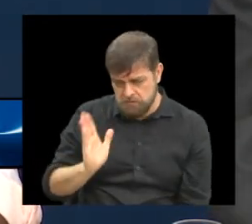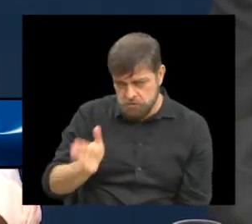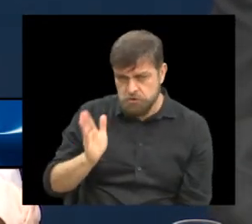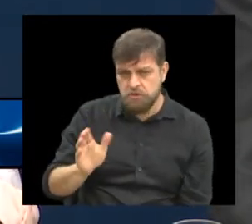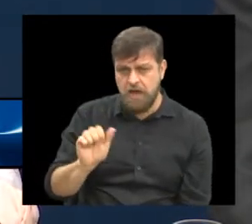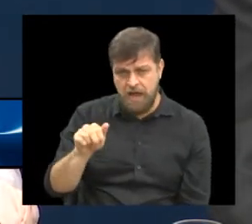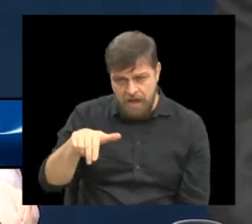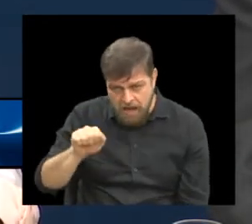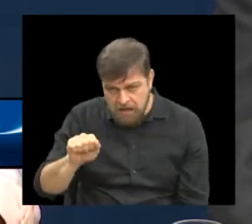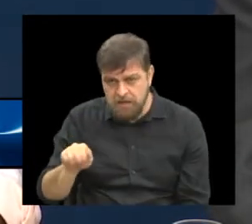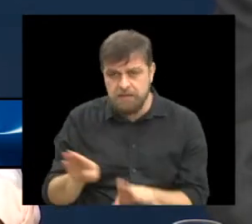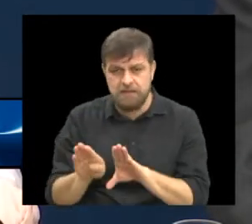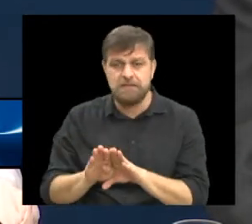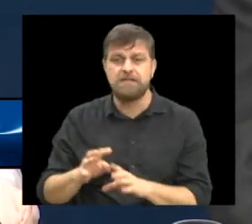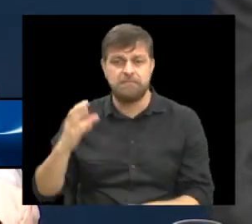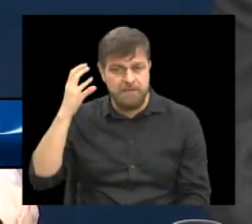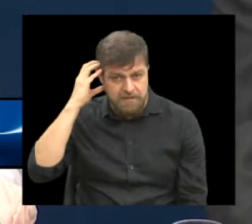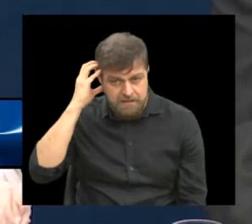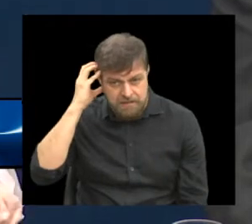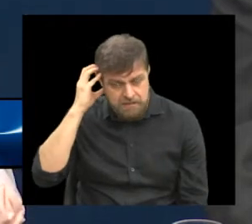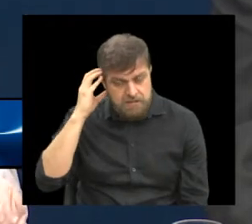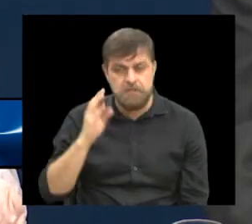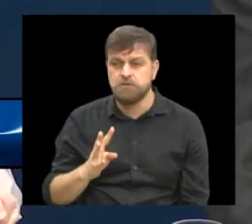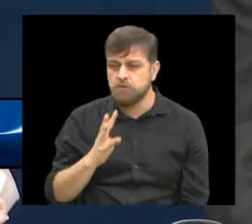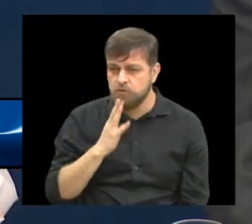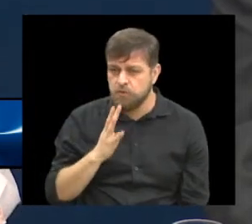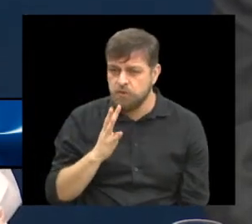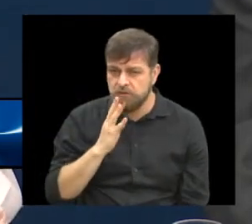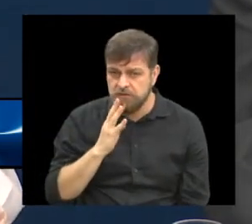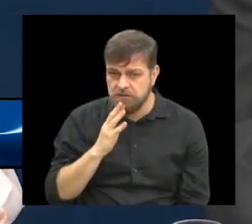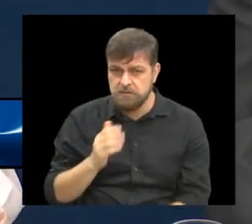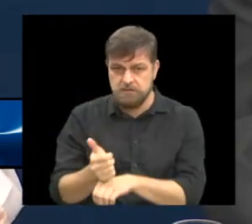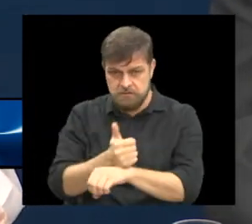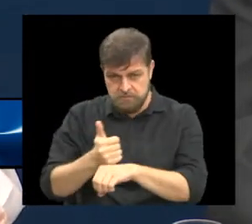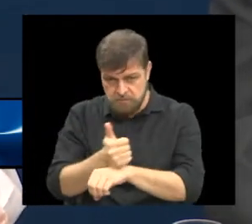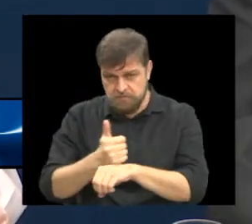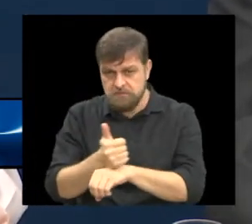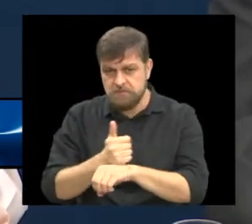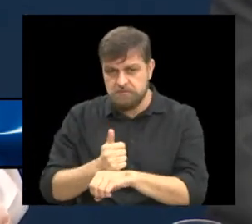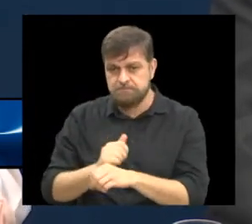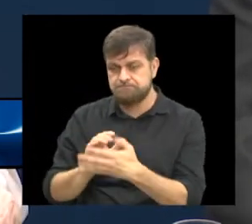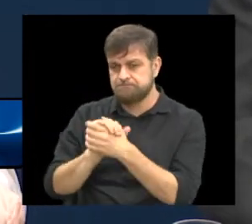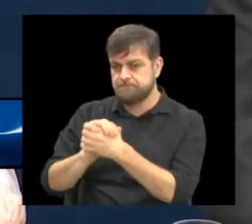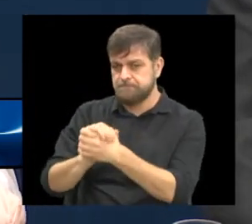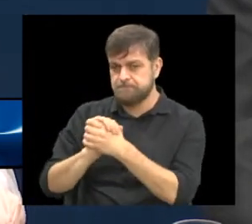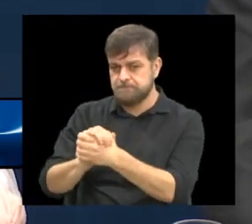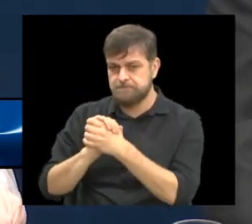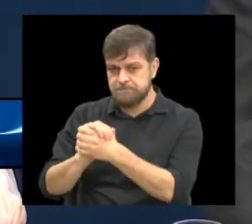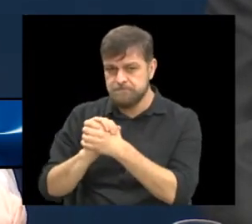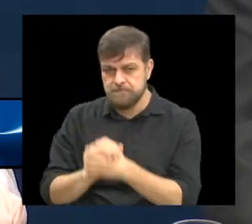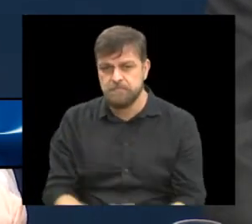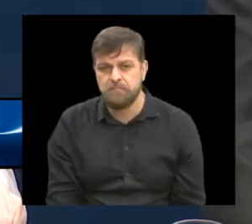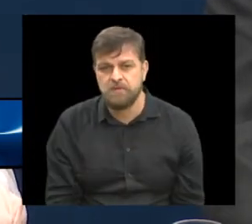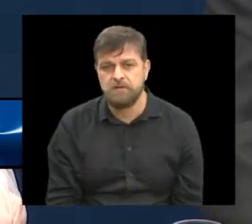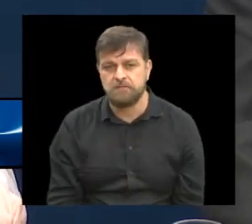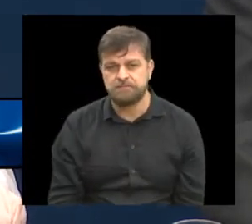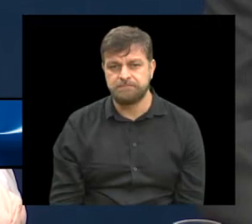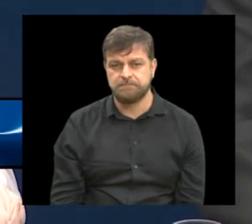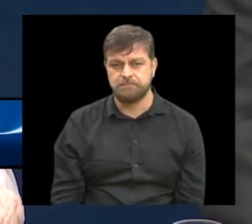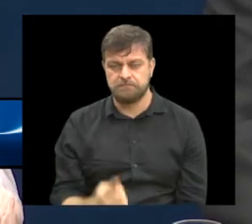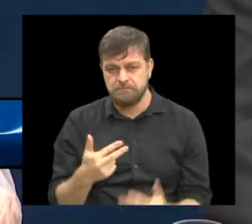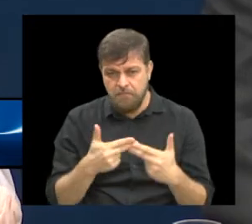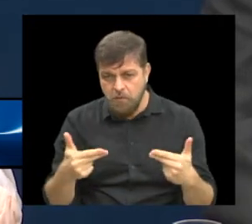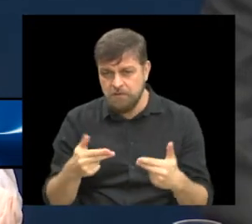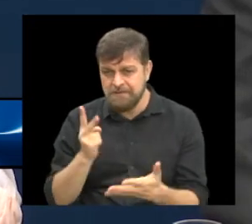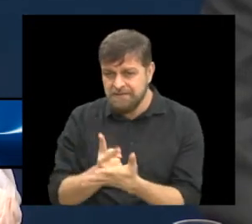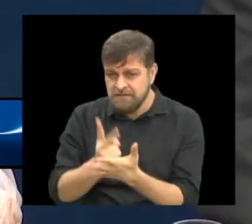Ana, conheço a Cris e algumas pessoas do corpo, e vocês realmente estão de parabéns. Uma coisa que